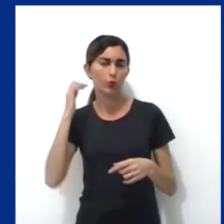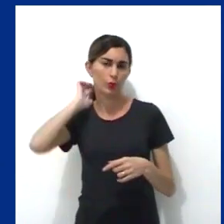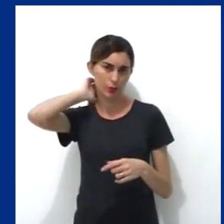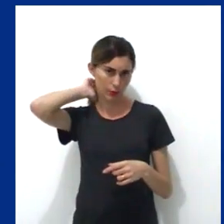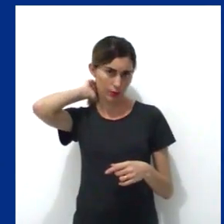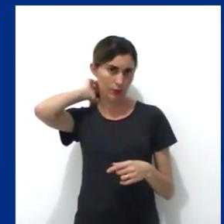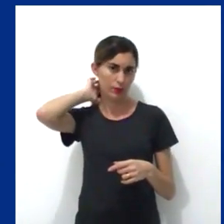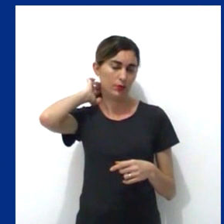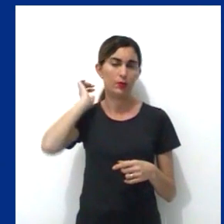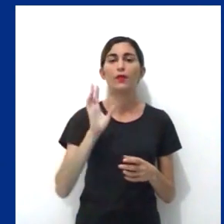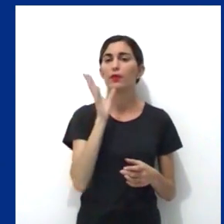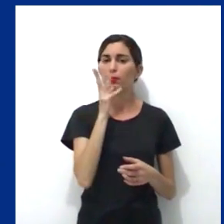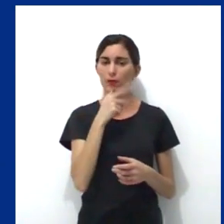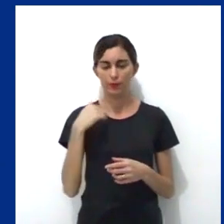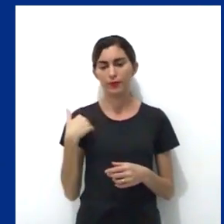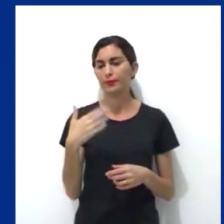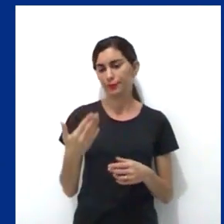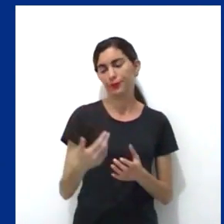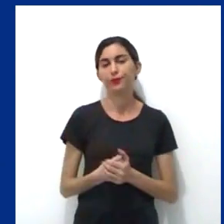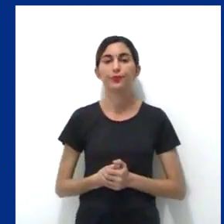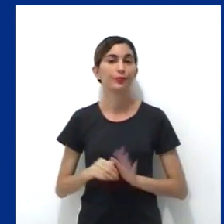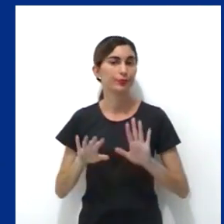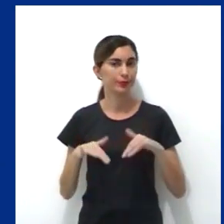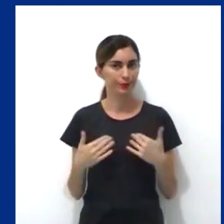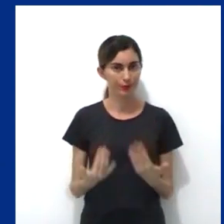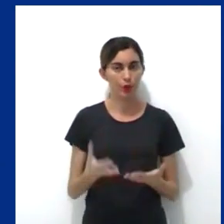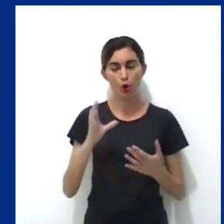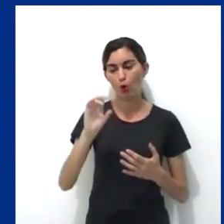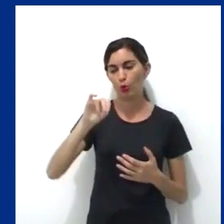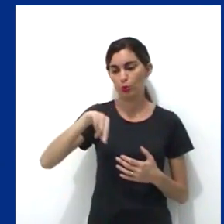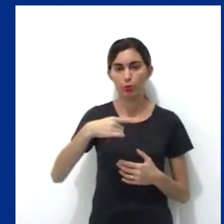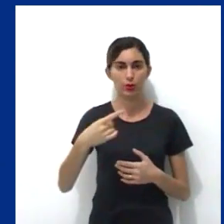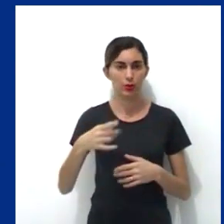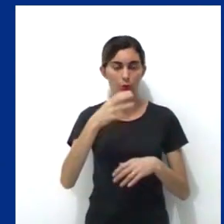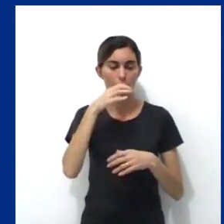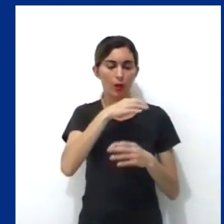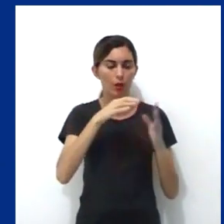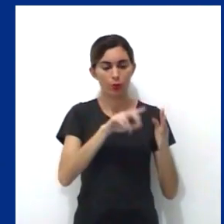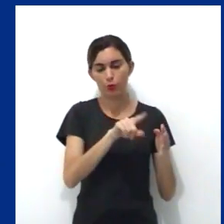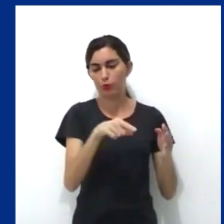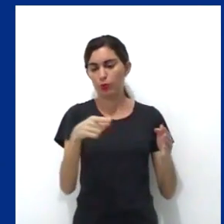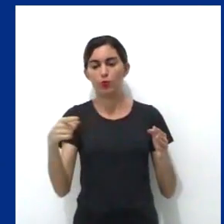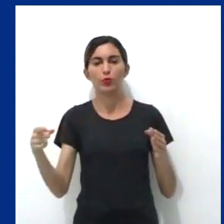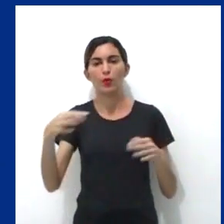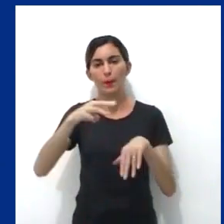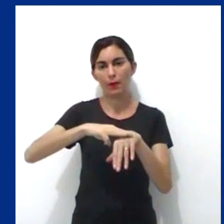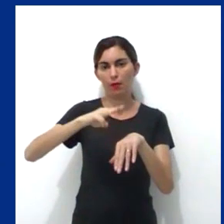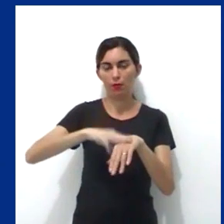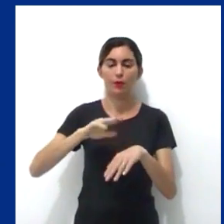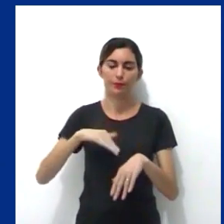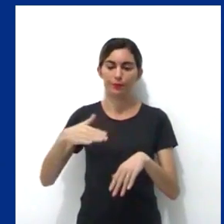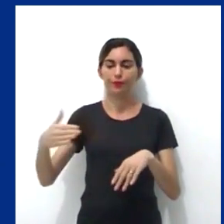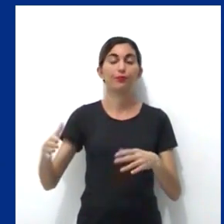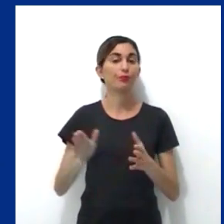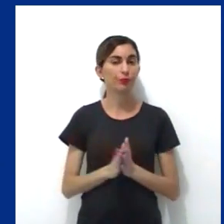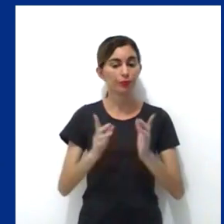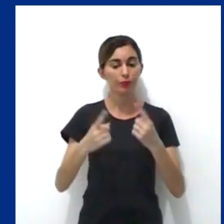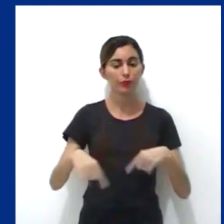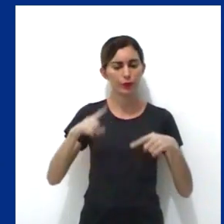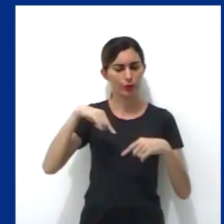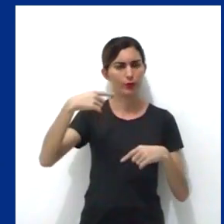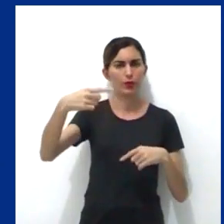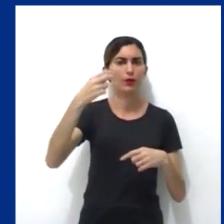vai sendo transferido pelo metal progressivamente. Na outra ponta, nós temos uma pessoa tocando